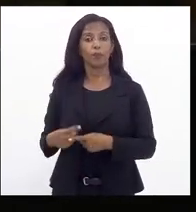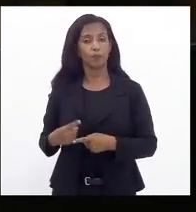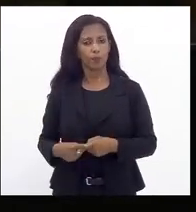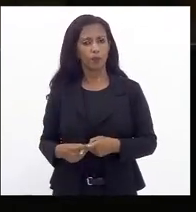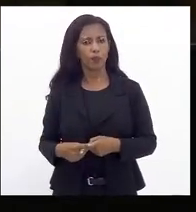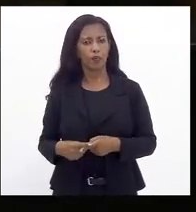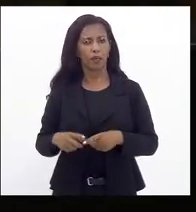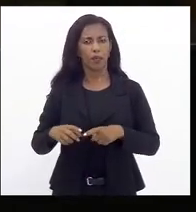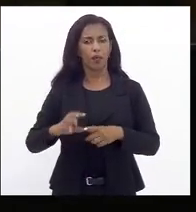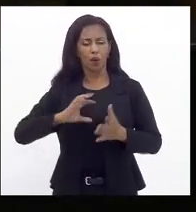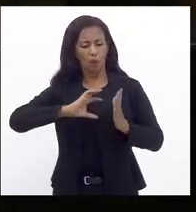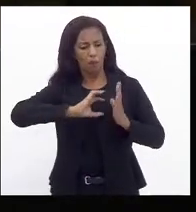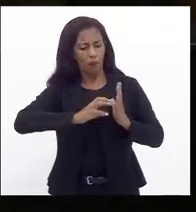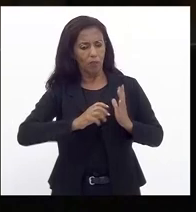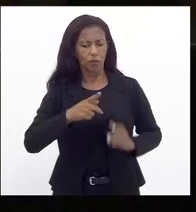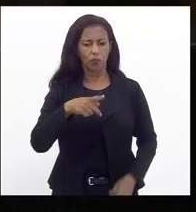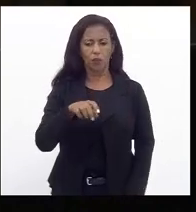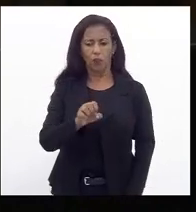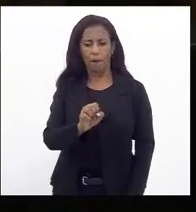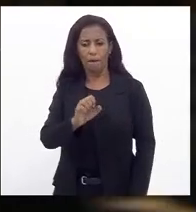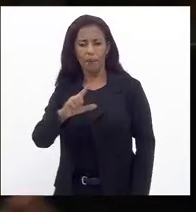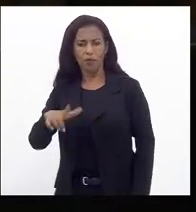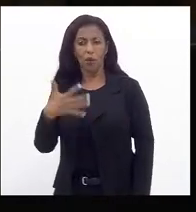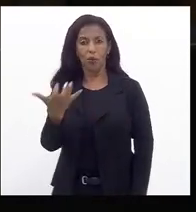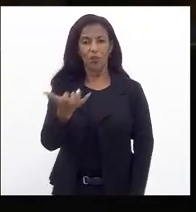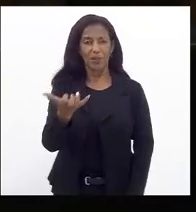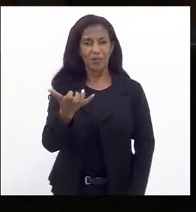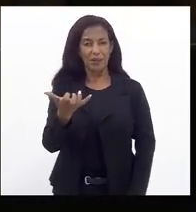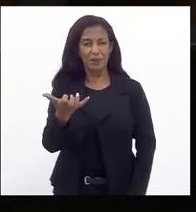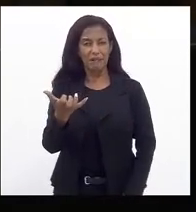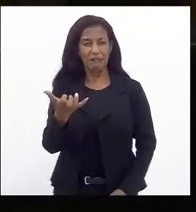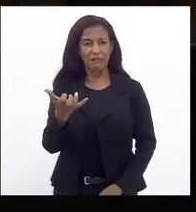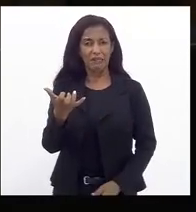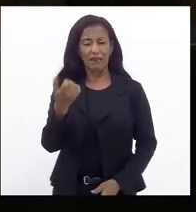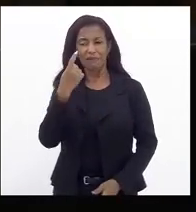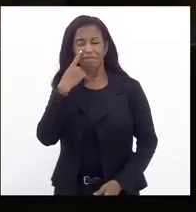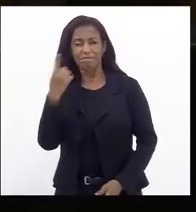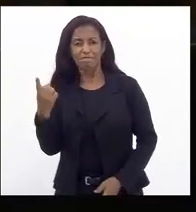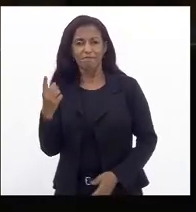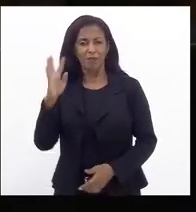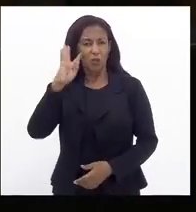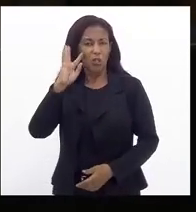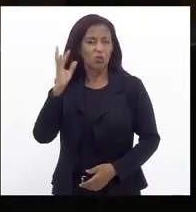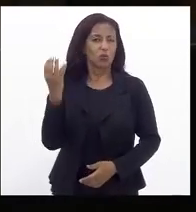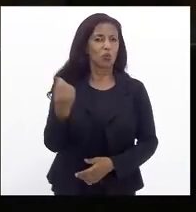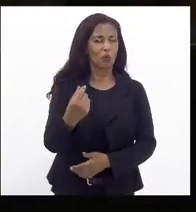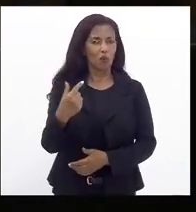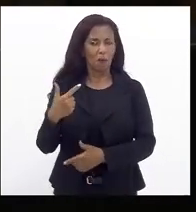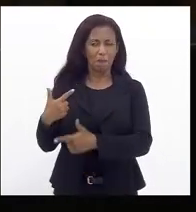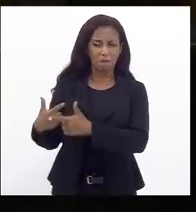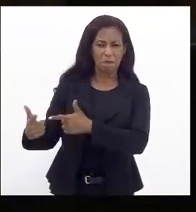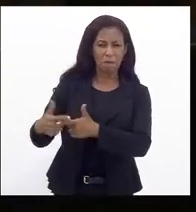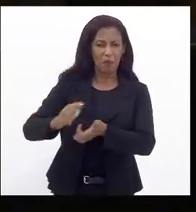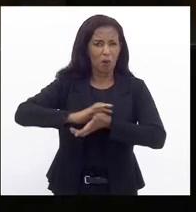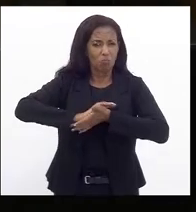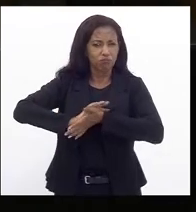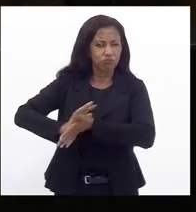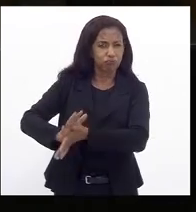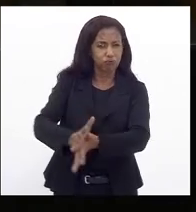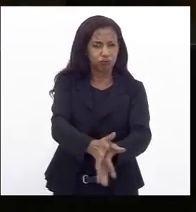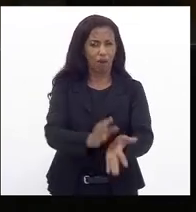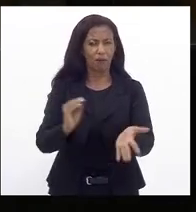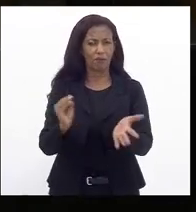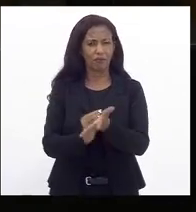a bancada do PSOL estava tentando me desligar uma situação completamente cruel e